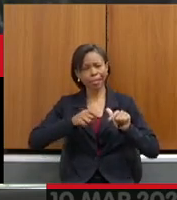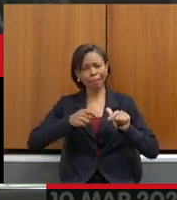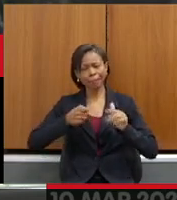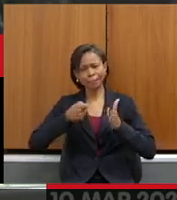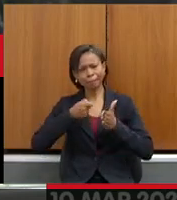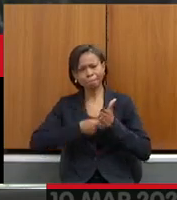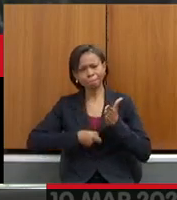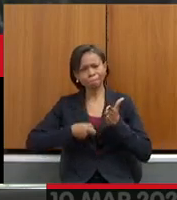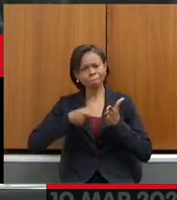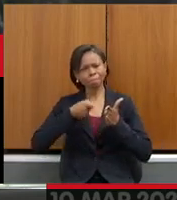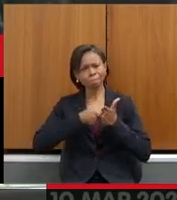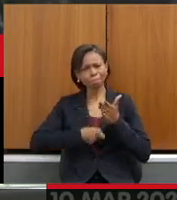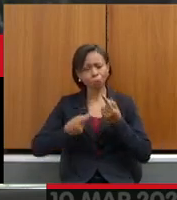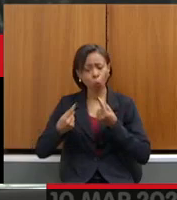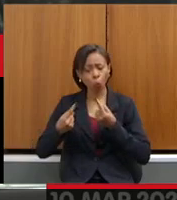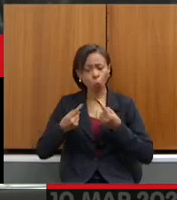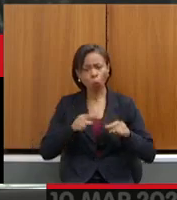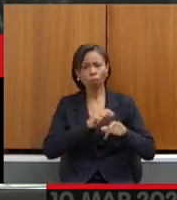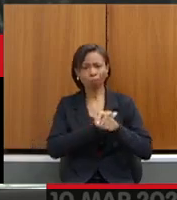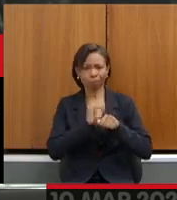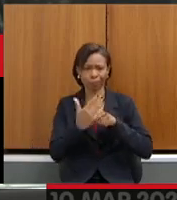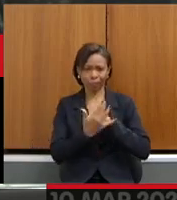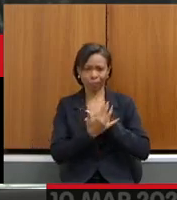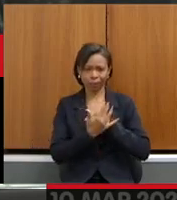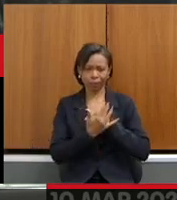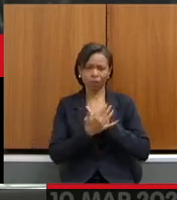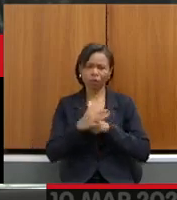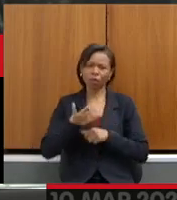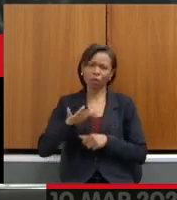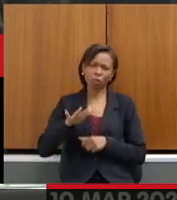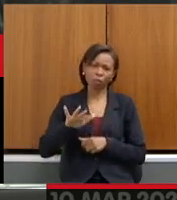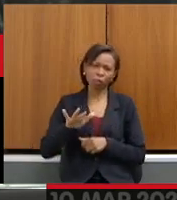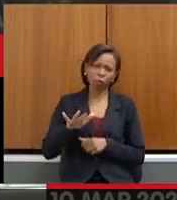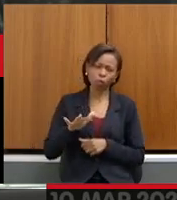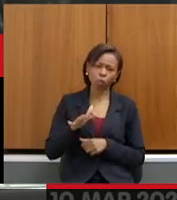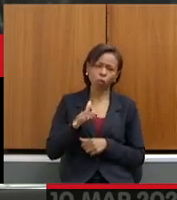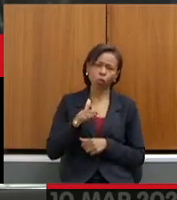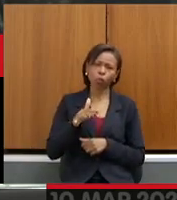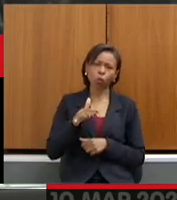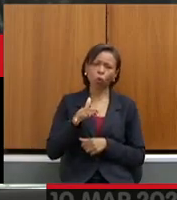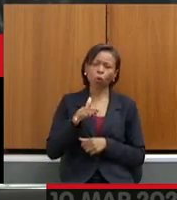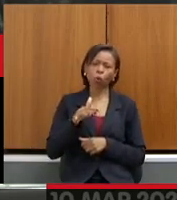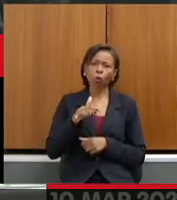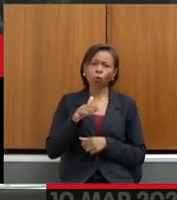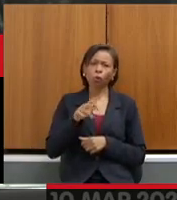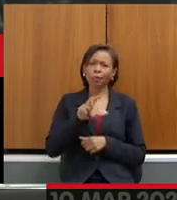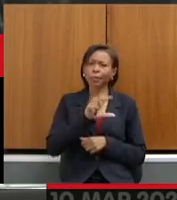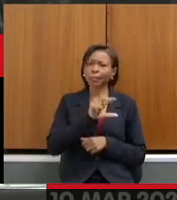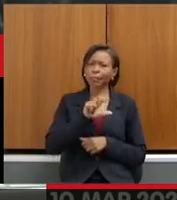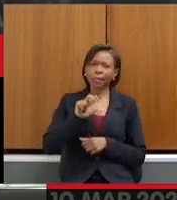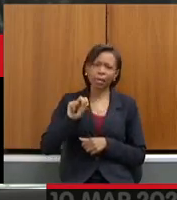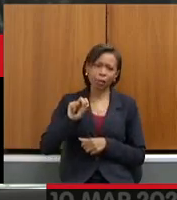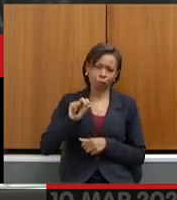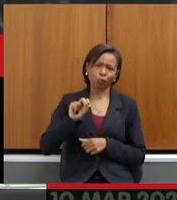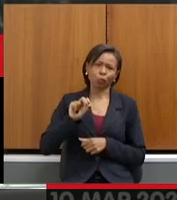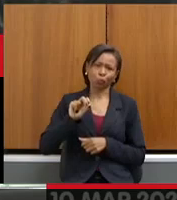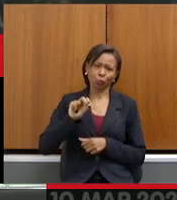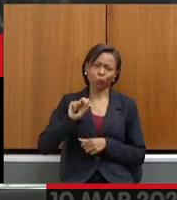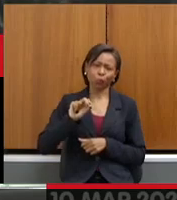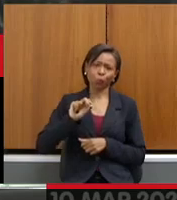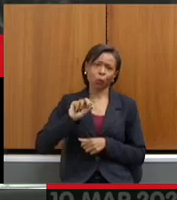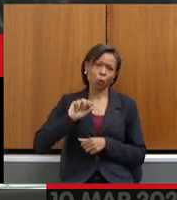covid-19 já foram Quase meio bilhão de reais investidos